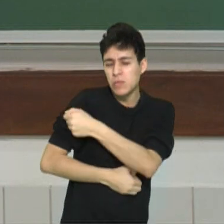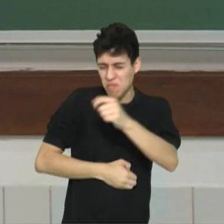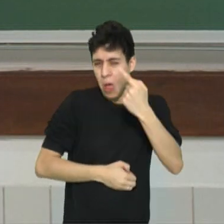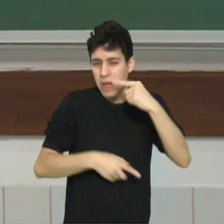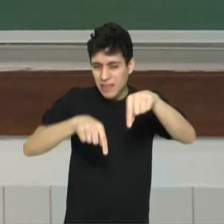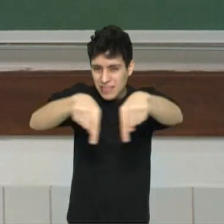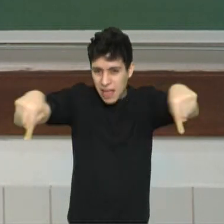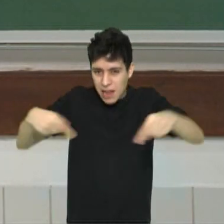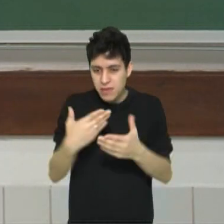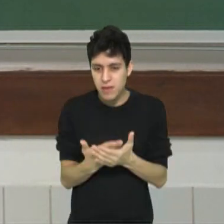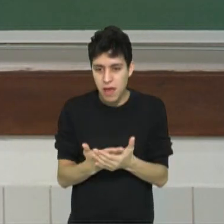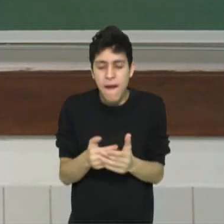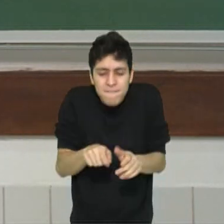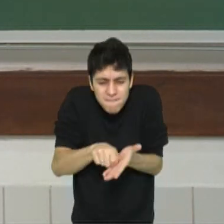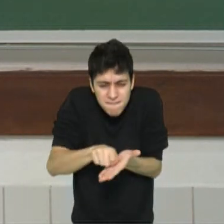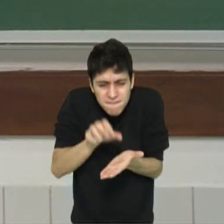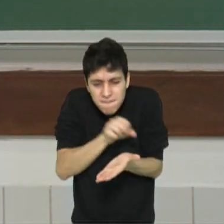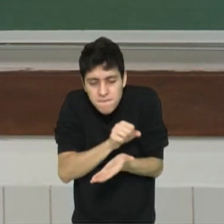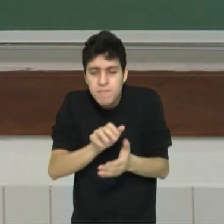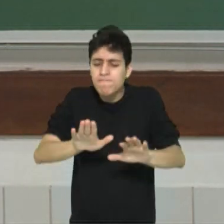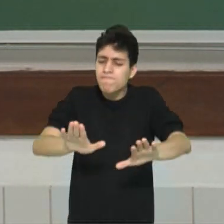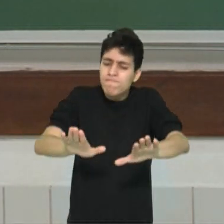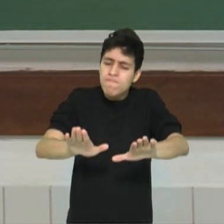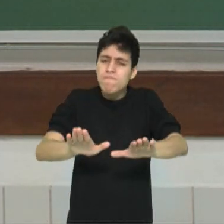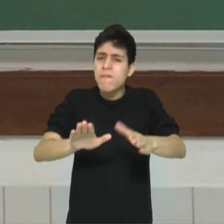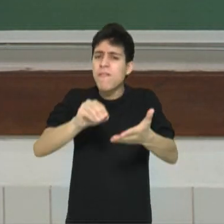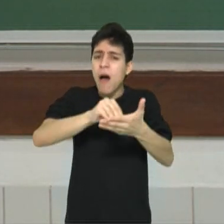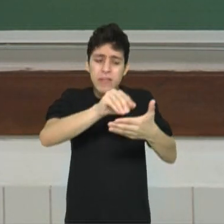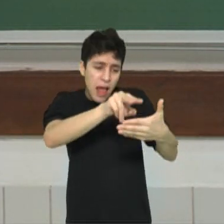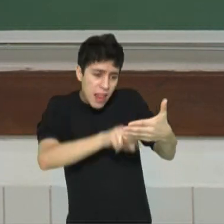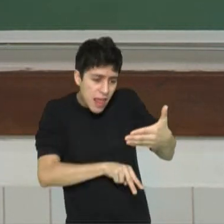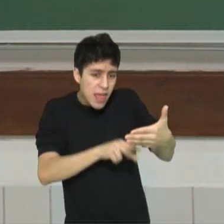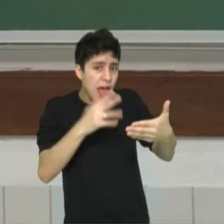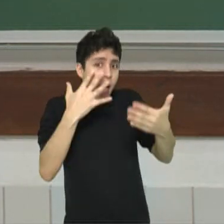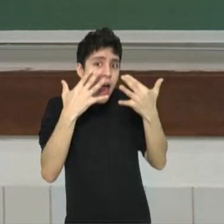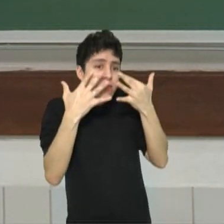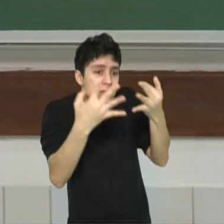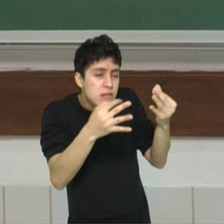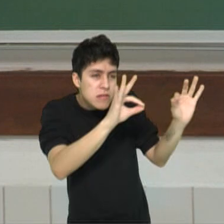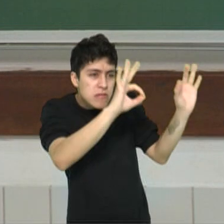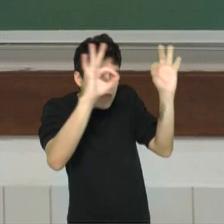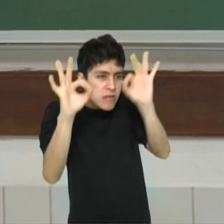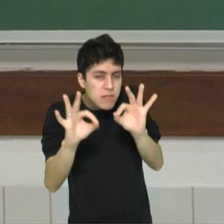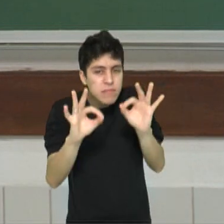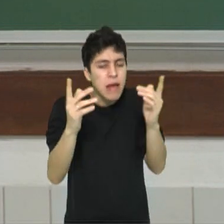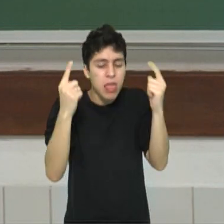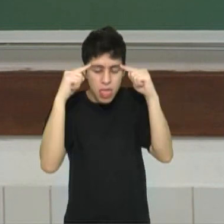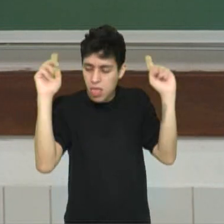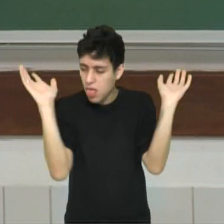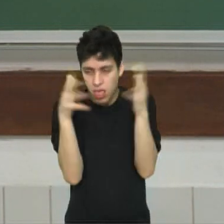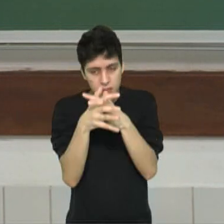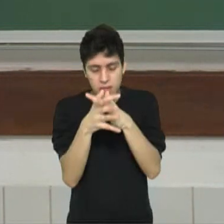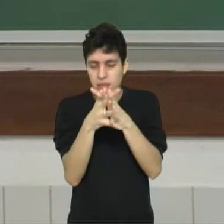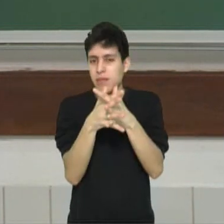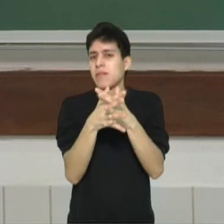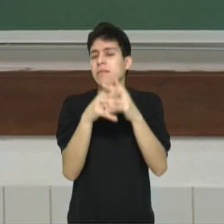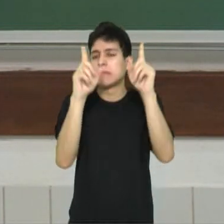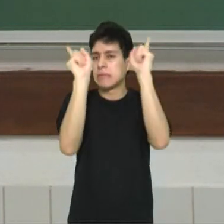de querer fazer rapidinho ali e não ler com atenção os dados. Tá? E acabam se confundindo. Então, se